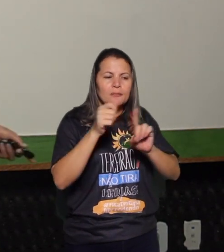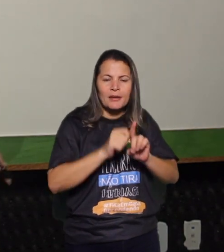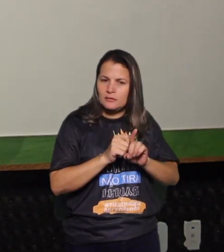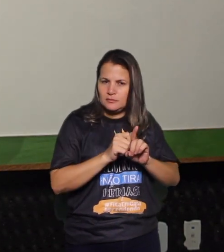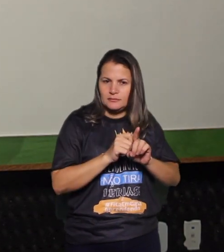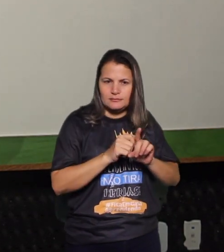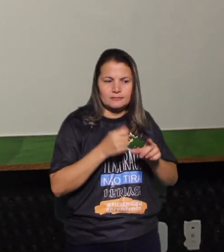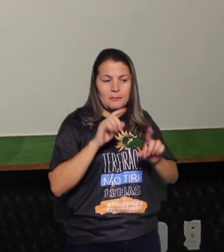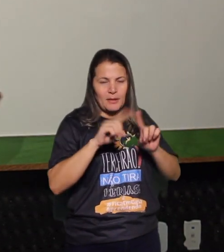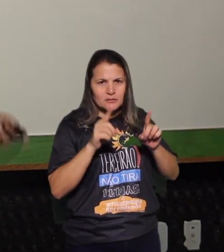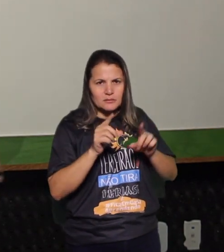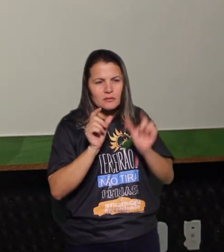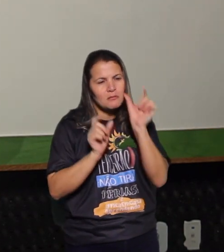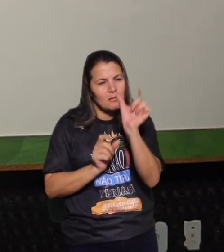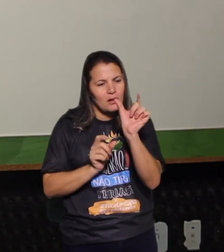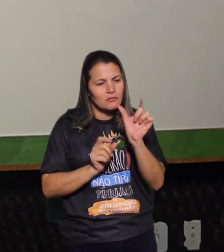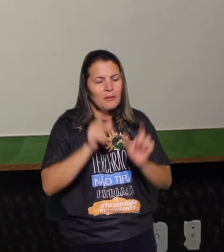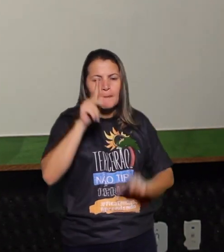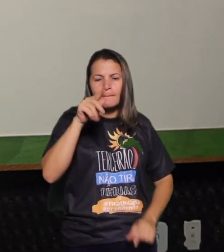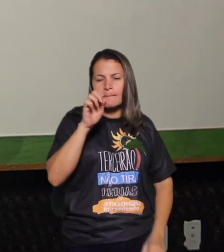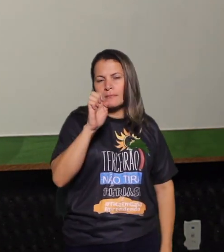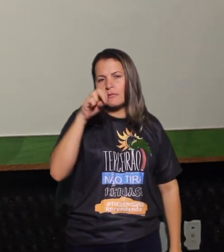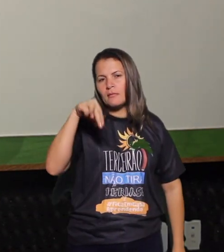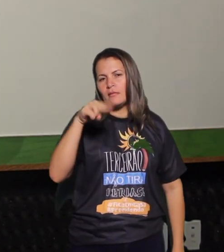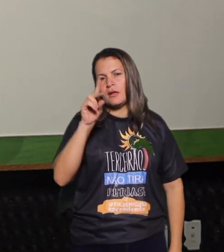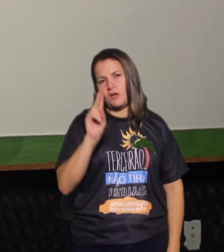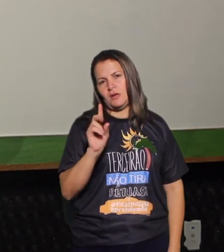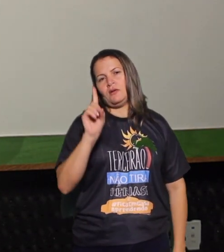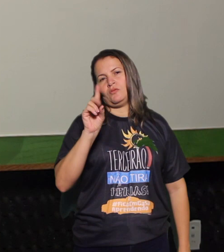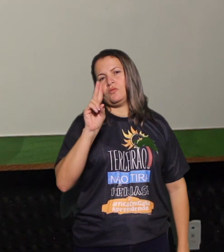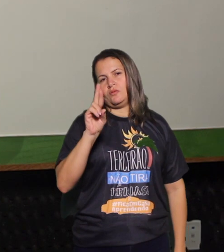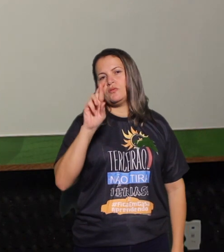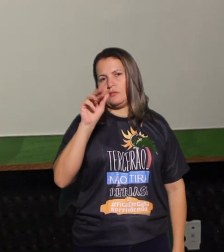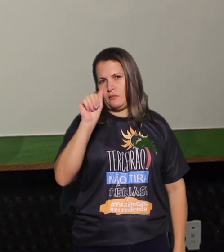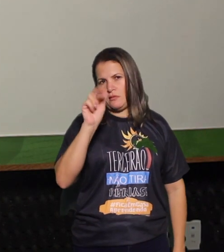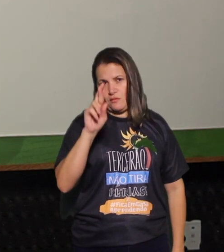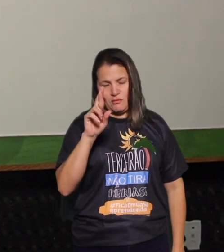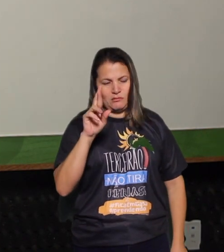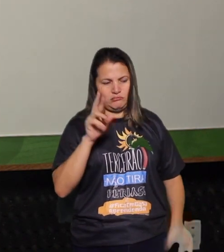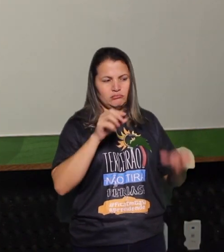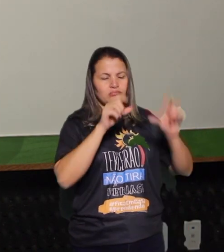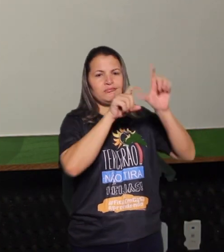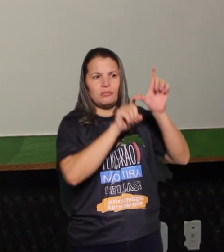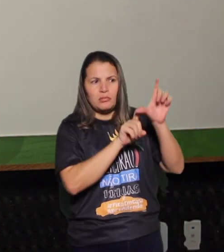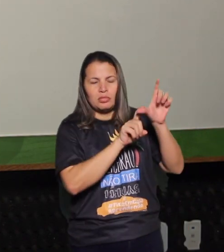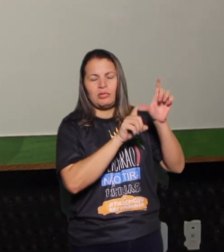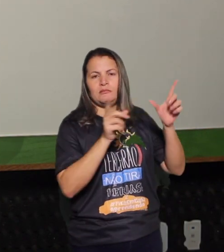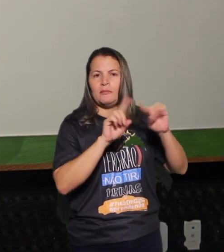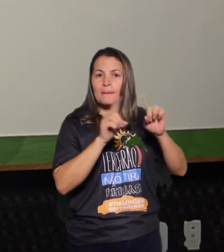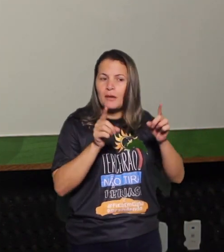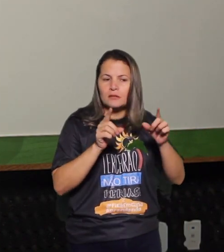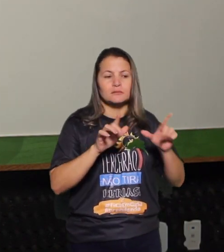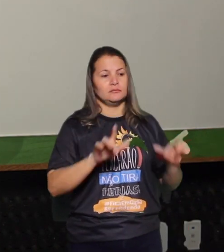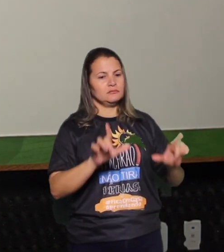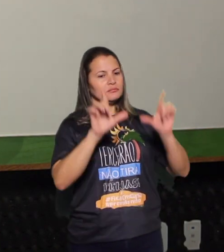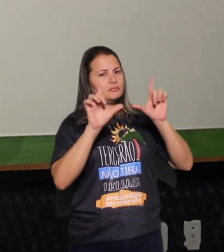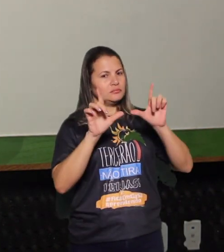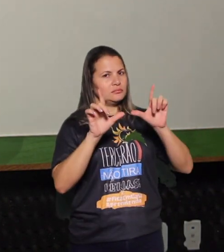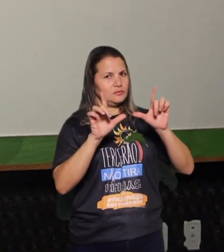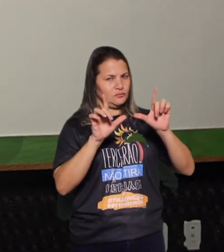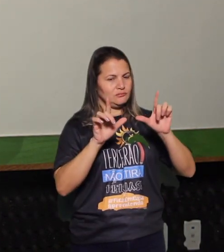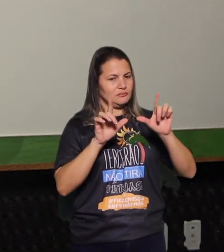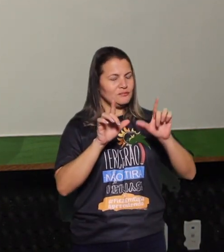sentido denotativo, o sentido literal. Mas no caso da figura, no caso do quadrinho, o humor da tira se